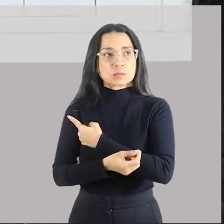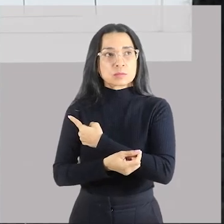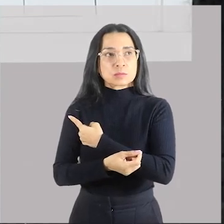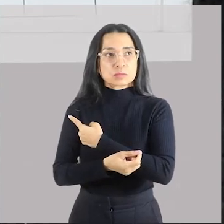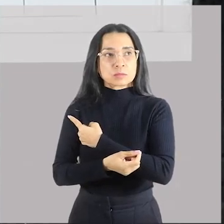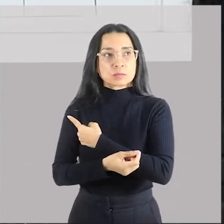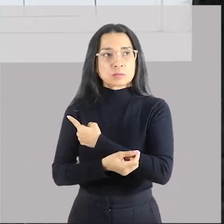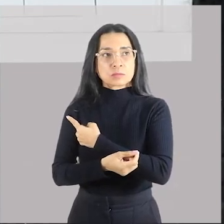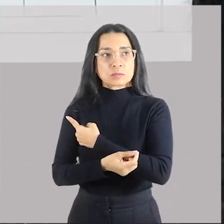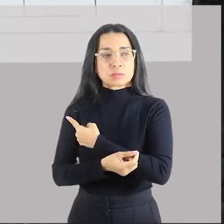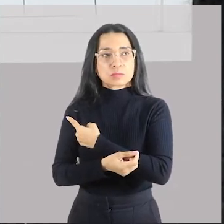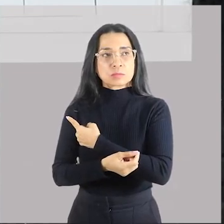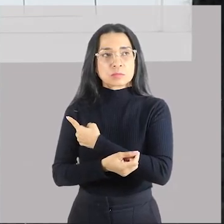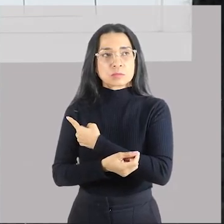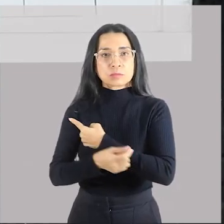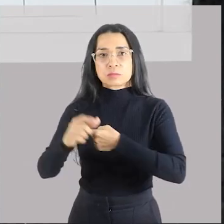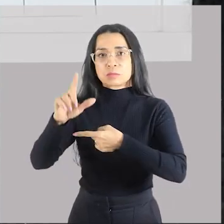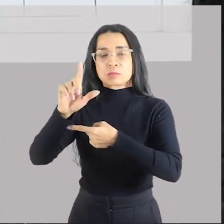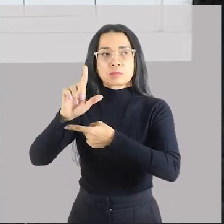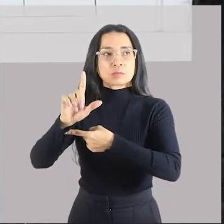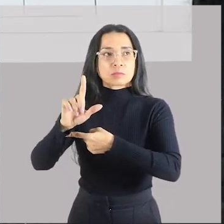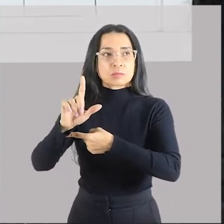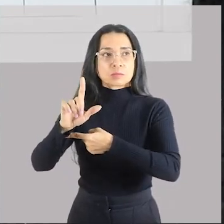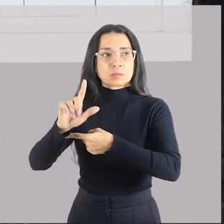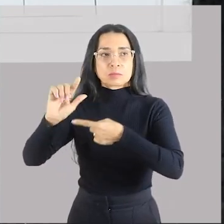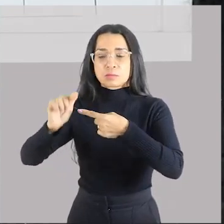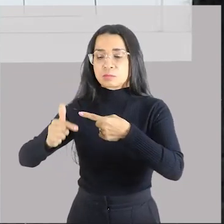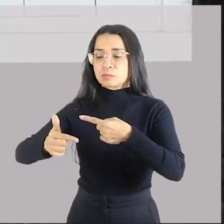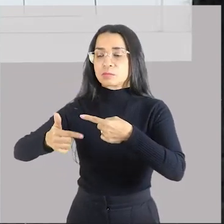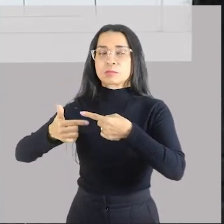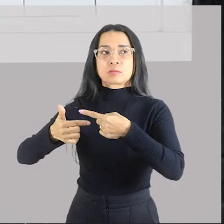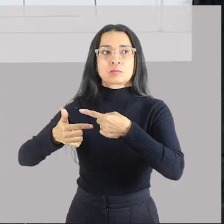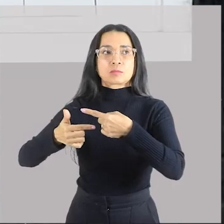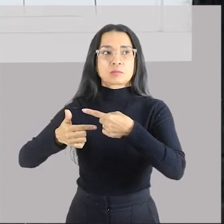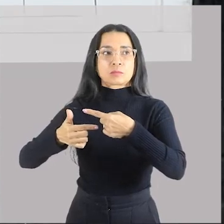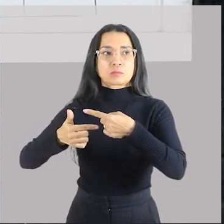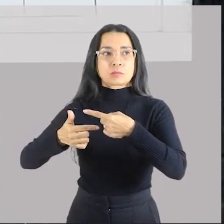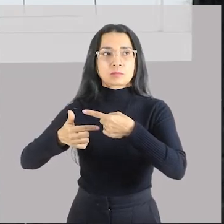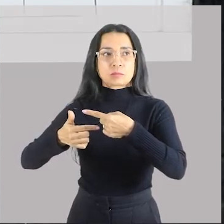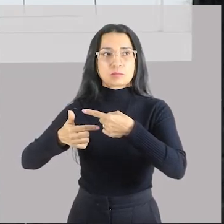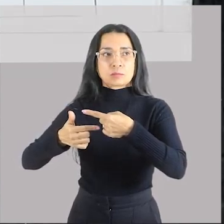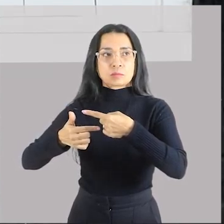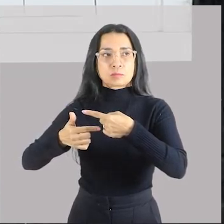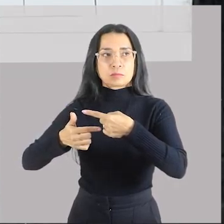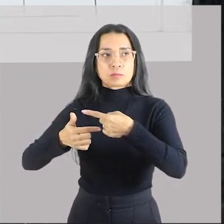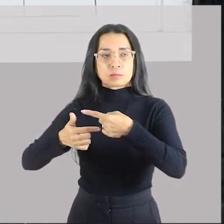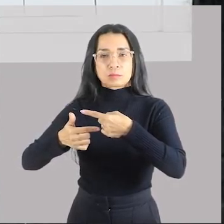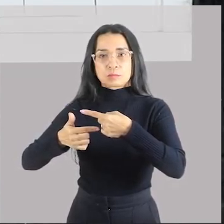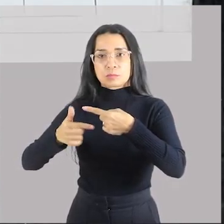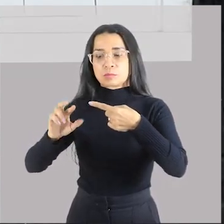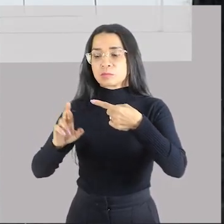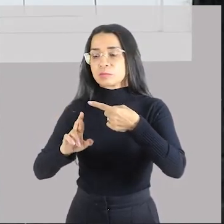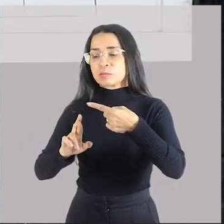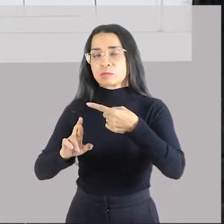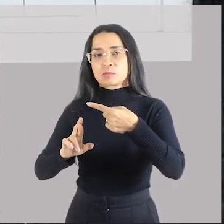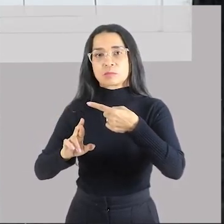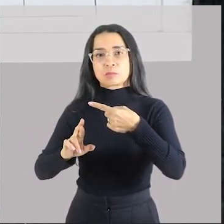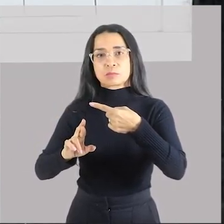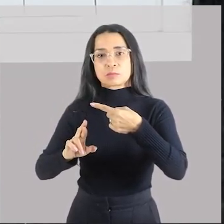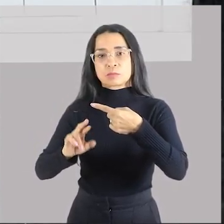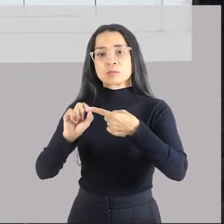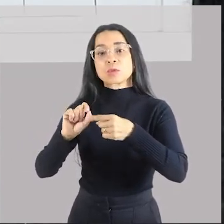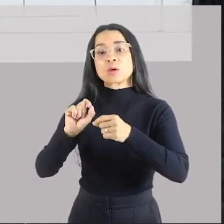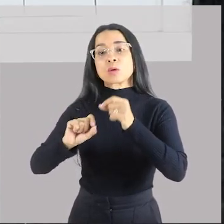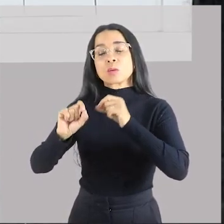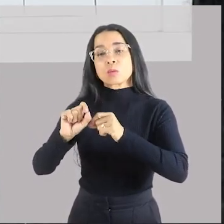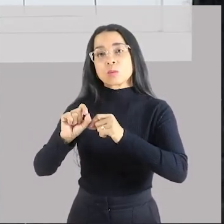oposto, que é L sobre 2, dividido pela hipotenusa, que é R. Ó. Certo? Quanto